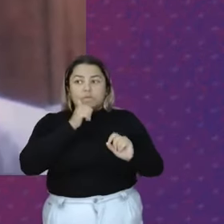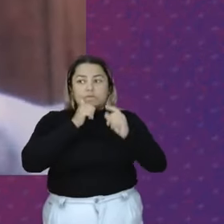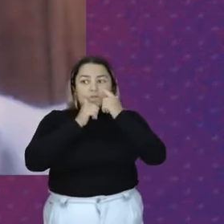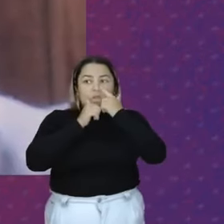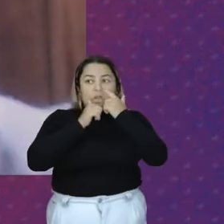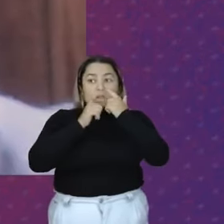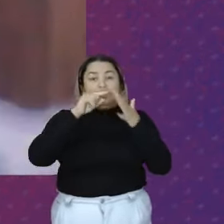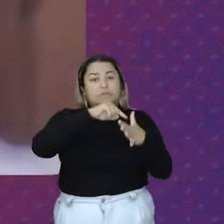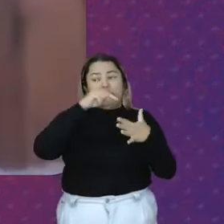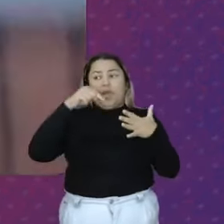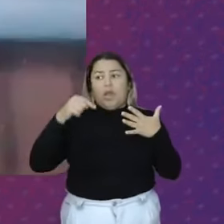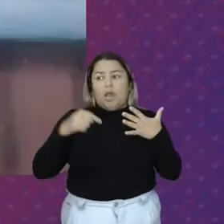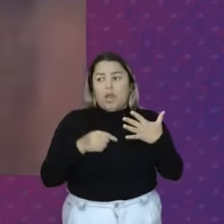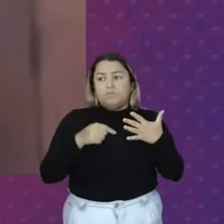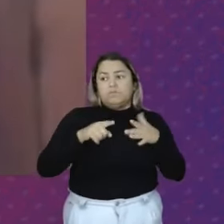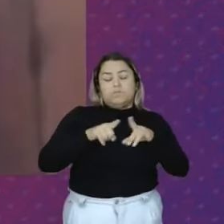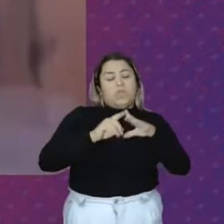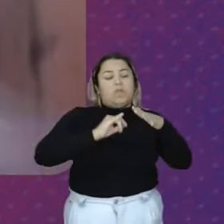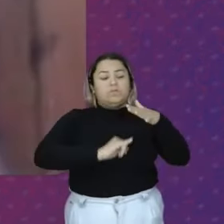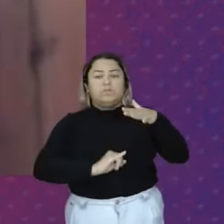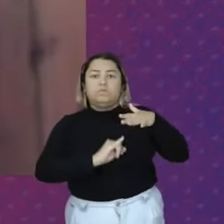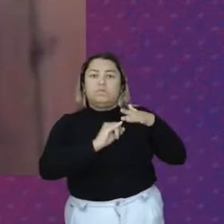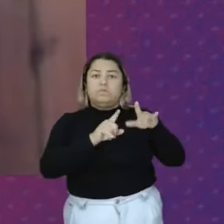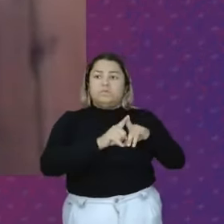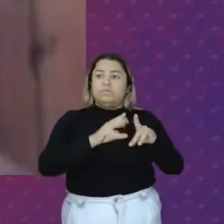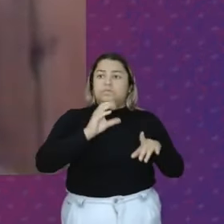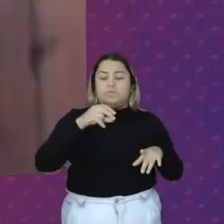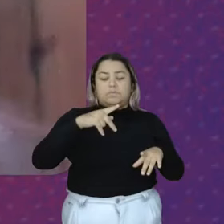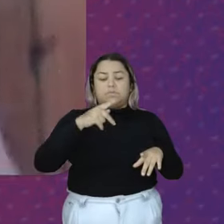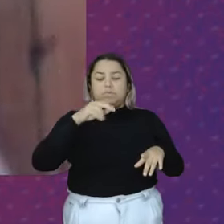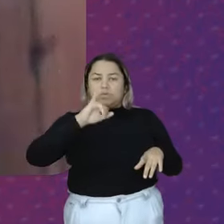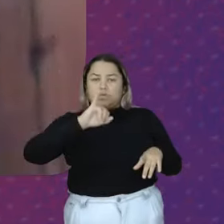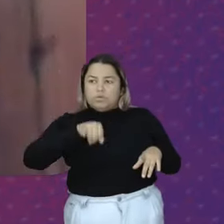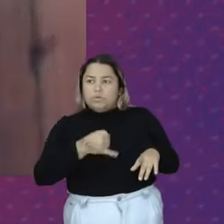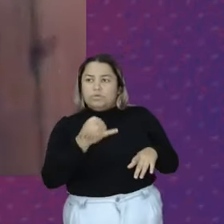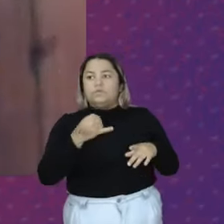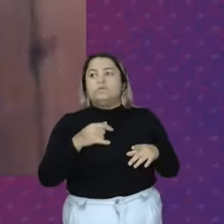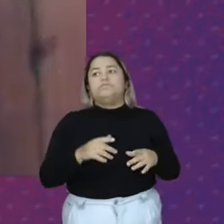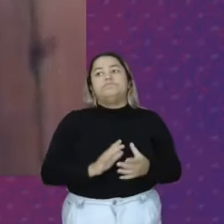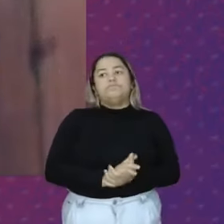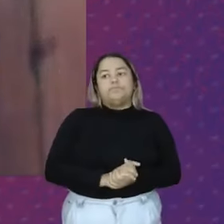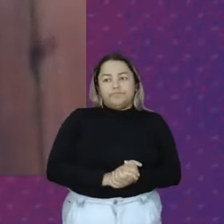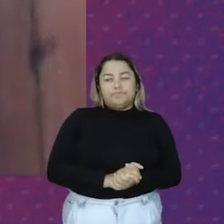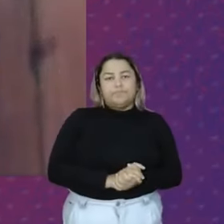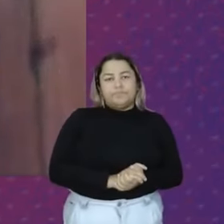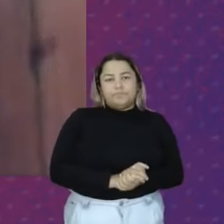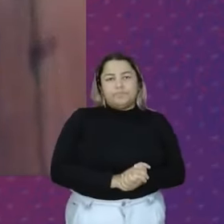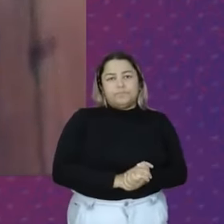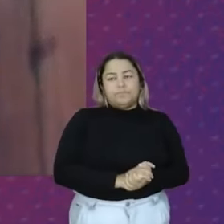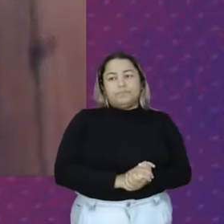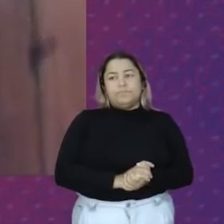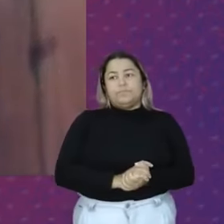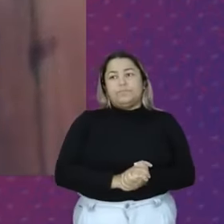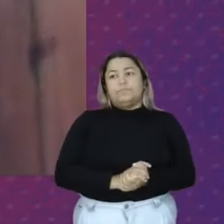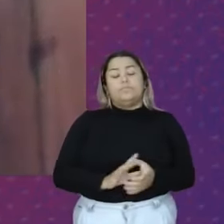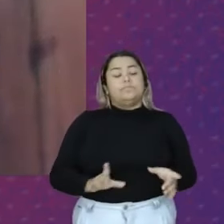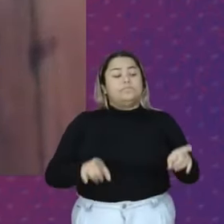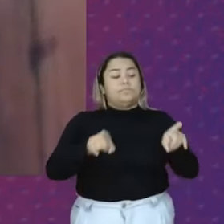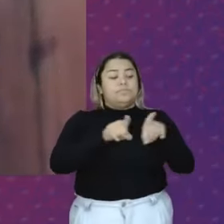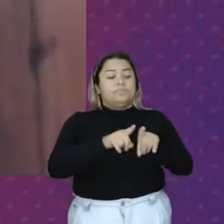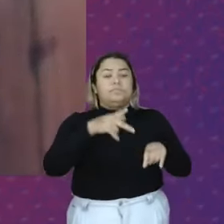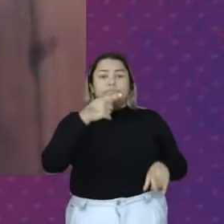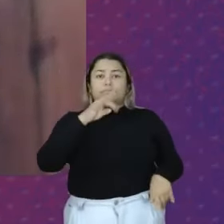que patrocinam entidades pequenas que não tem CNPJ como vs eu sou filiada ao PT